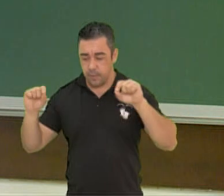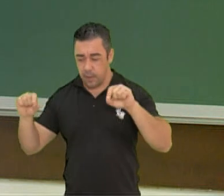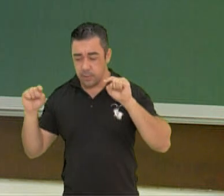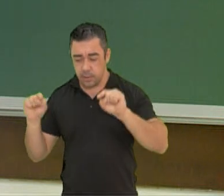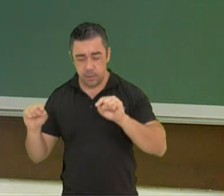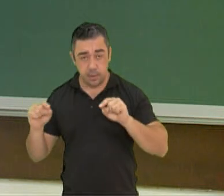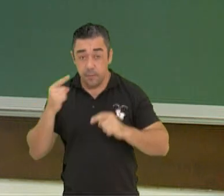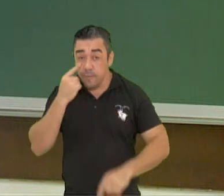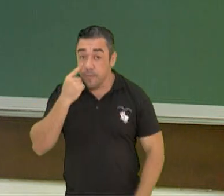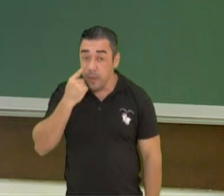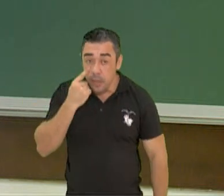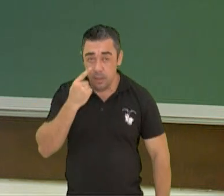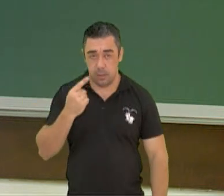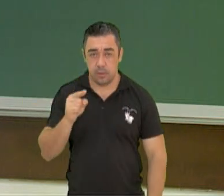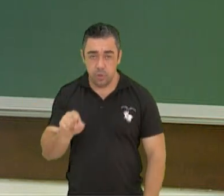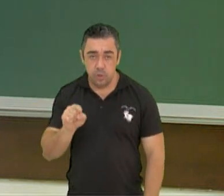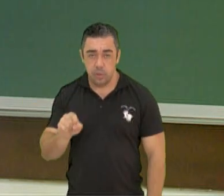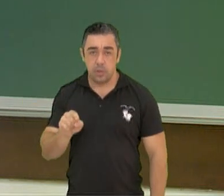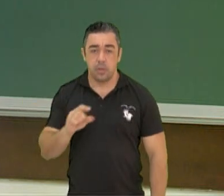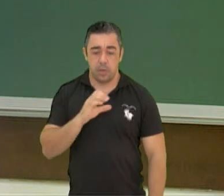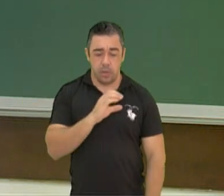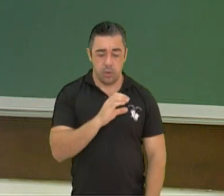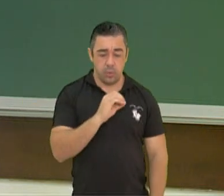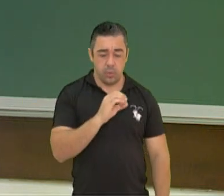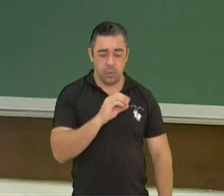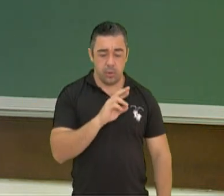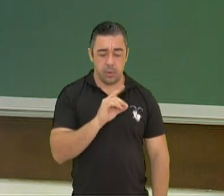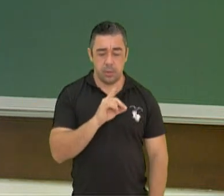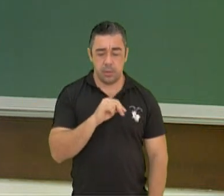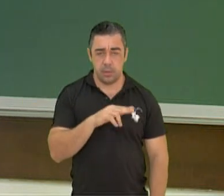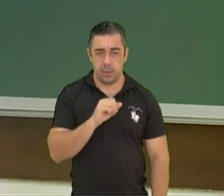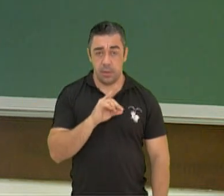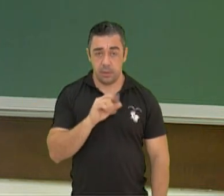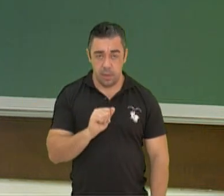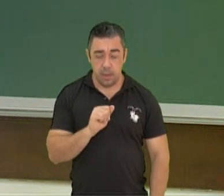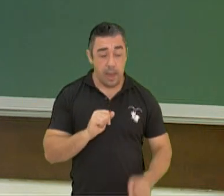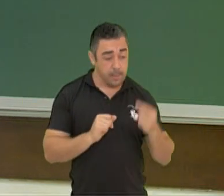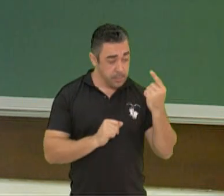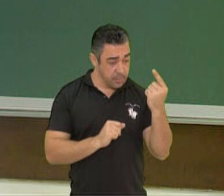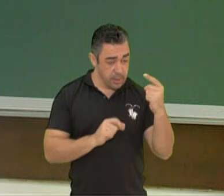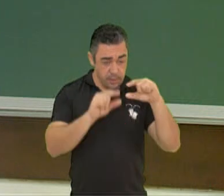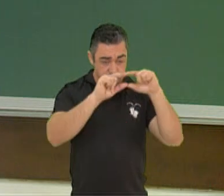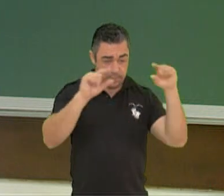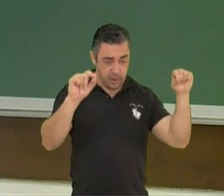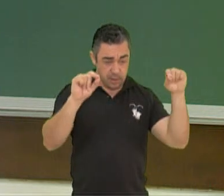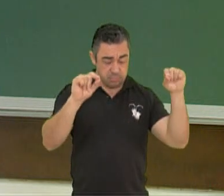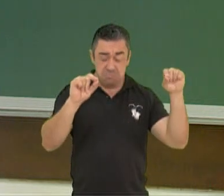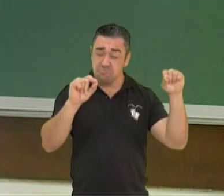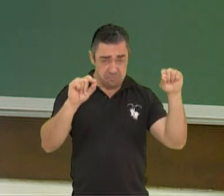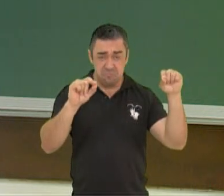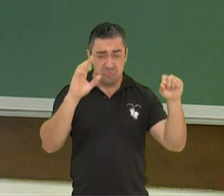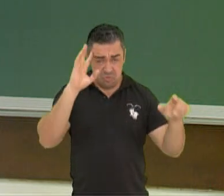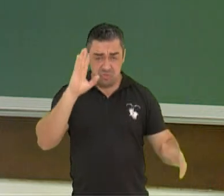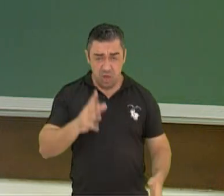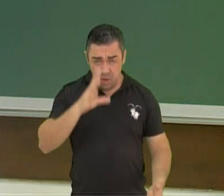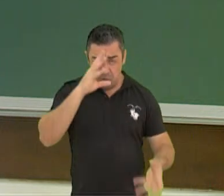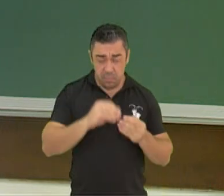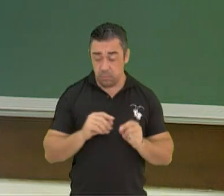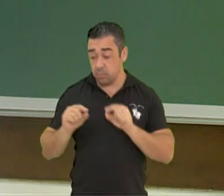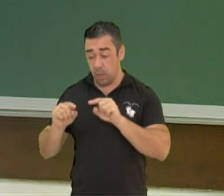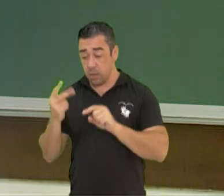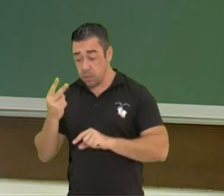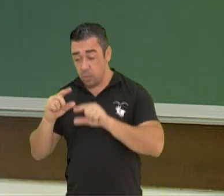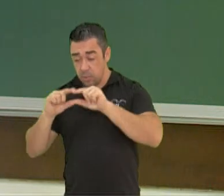Veja, a oração coordenada é onde a primeira oração não depende da segunda